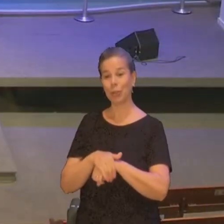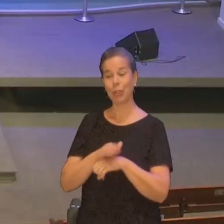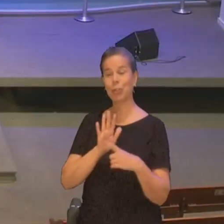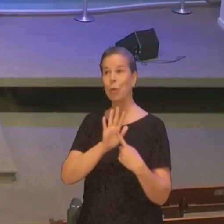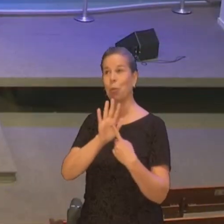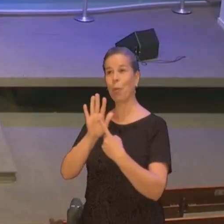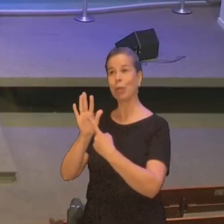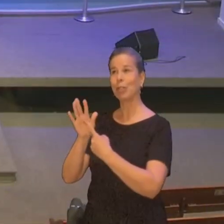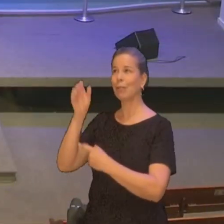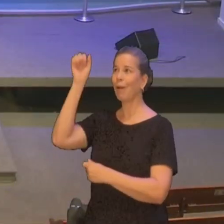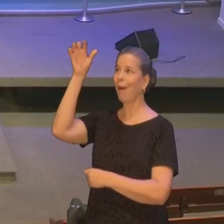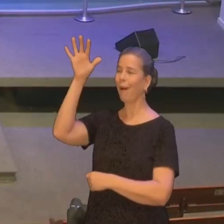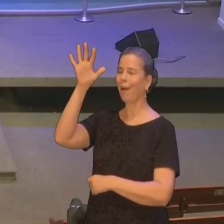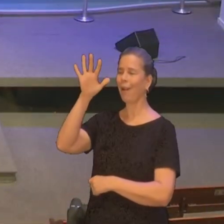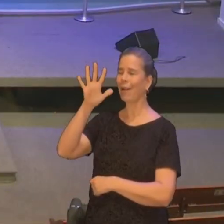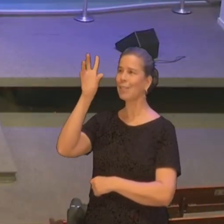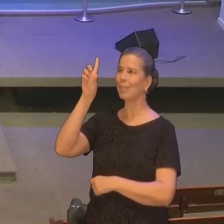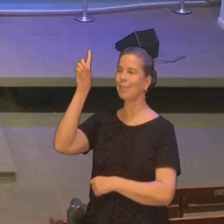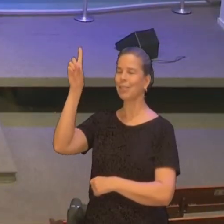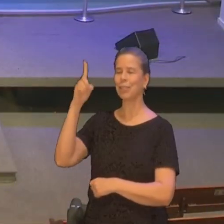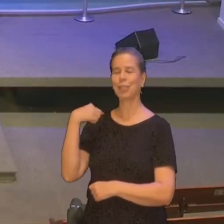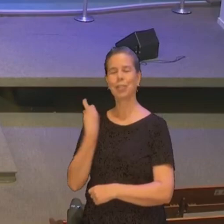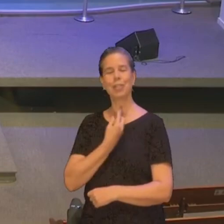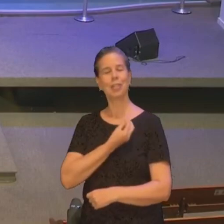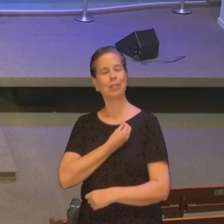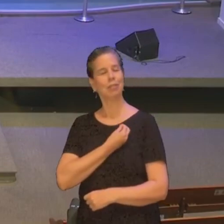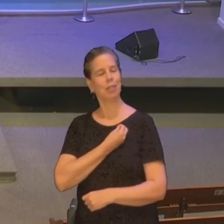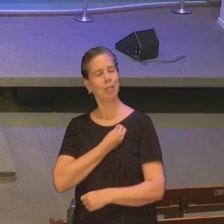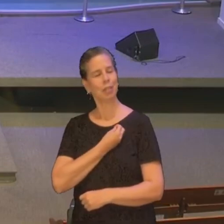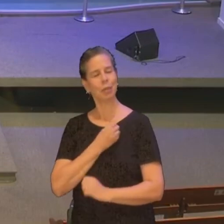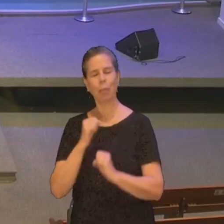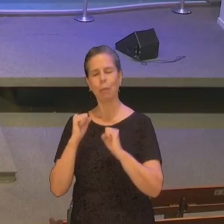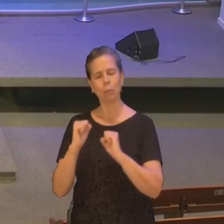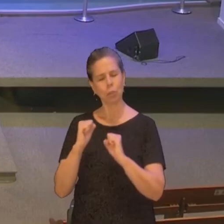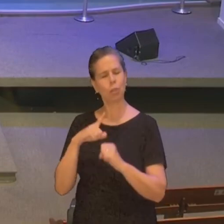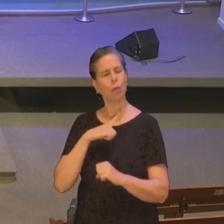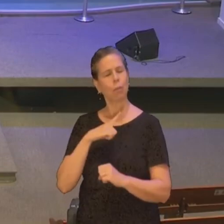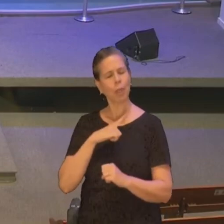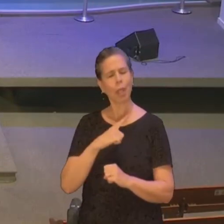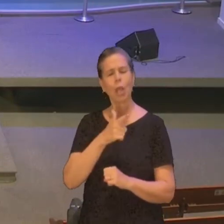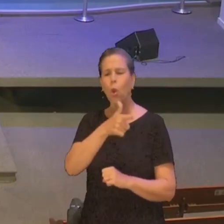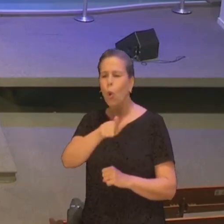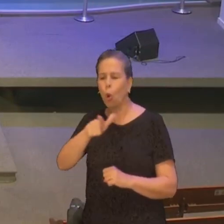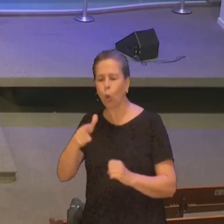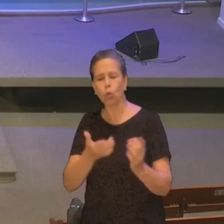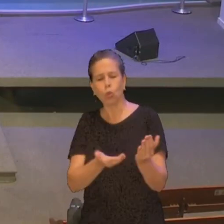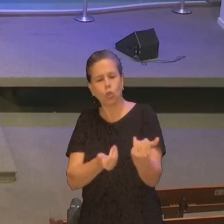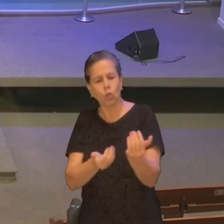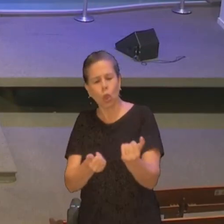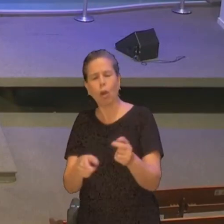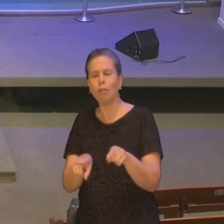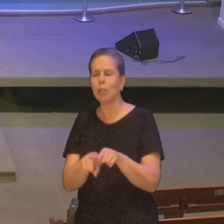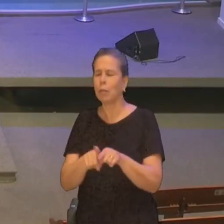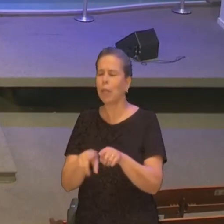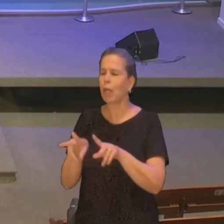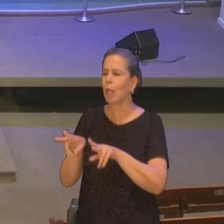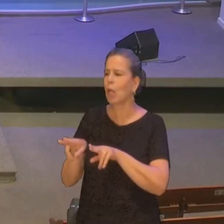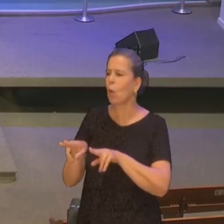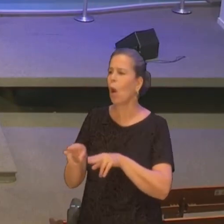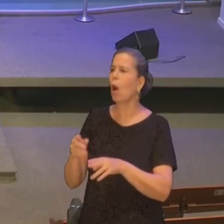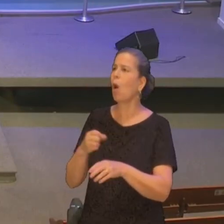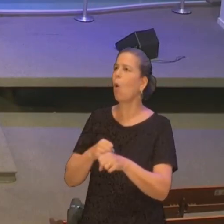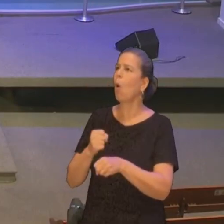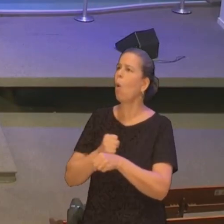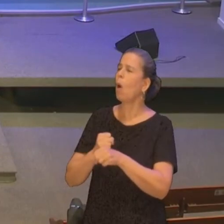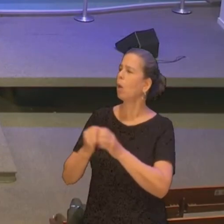de Deus sobre nós. Aqui poderiam estar também muitos outros jovens ou adolescentes, como no ano passado nós fizemos. Estão